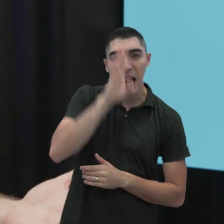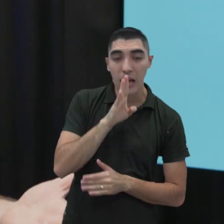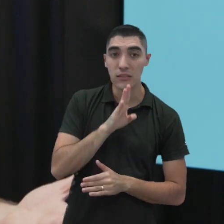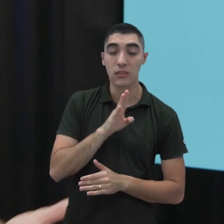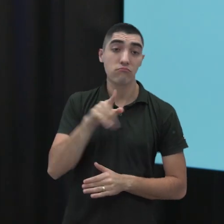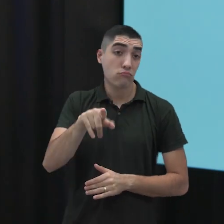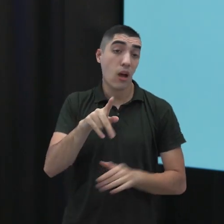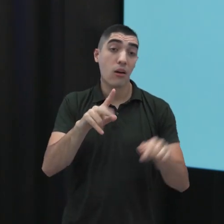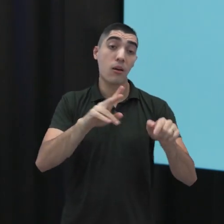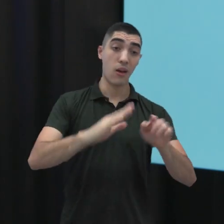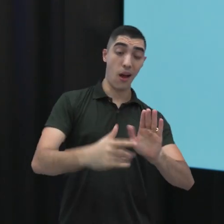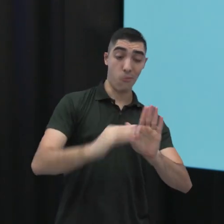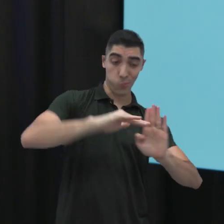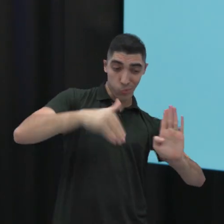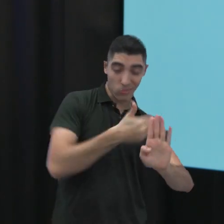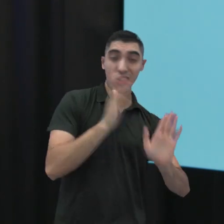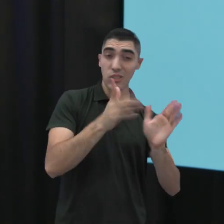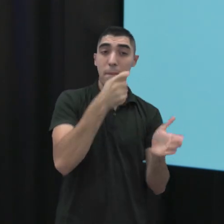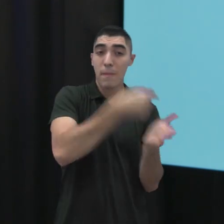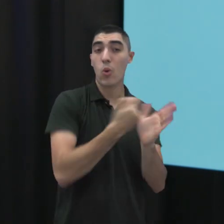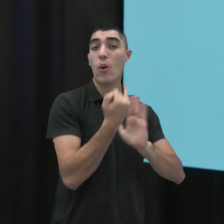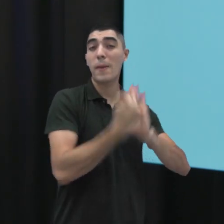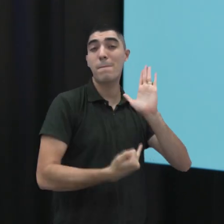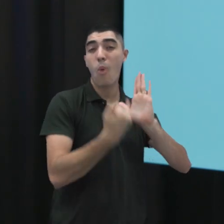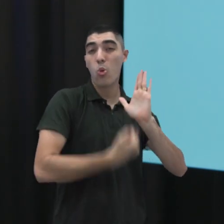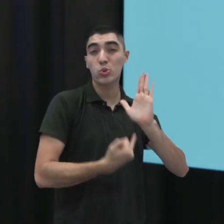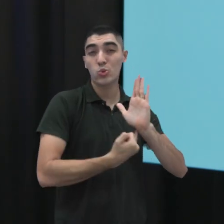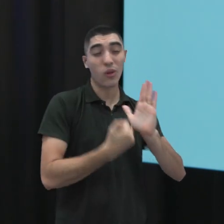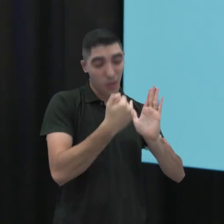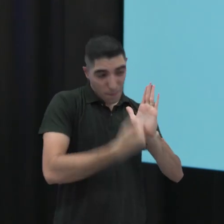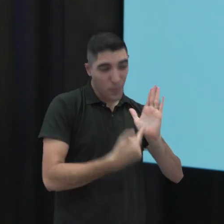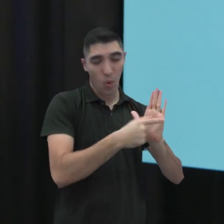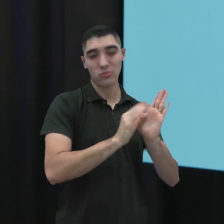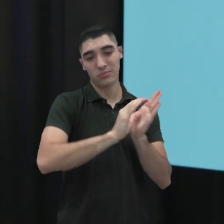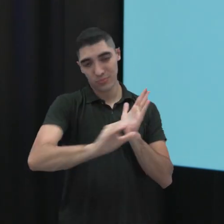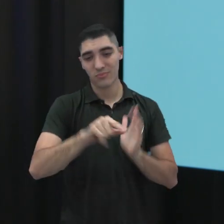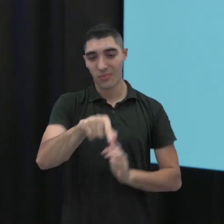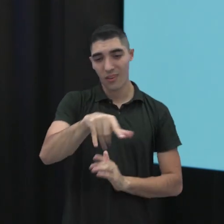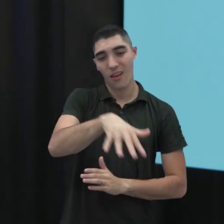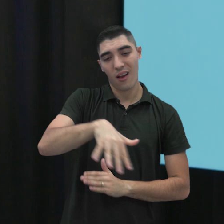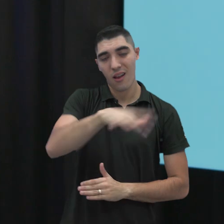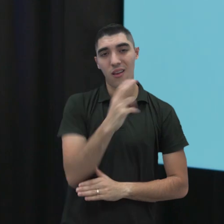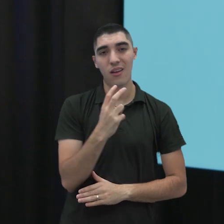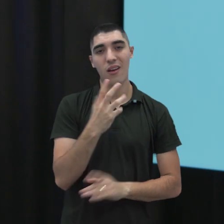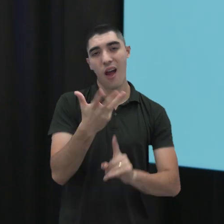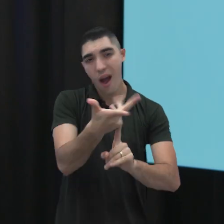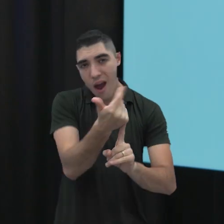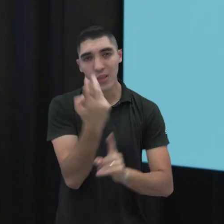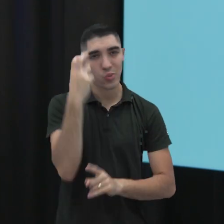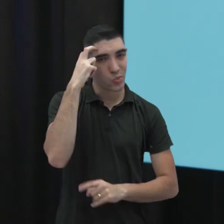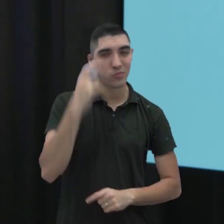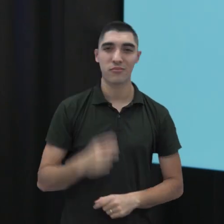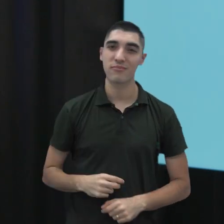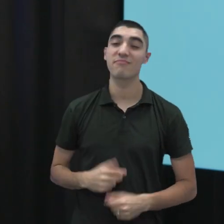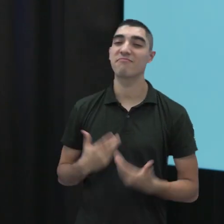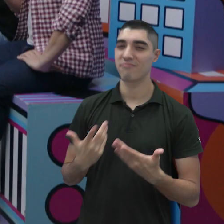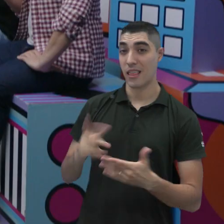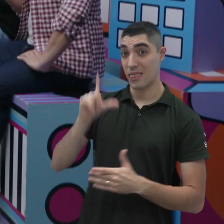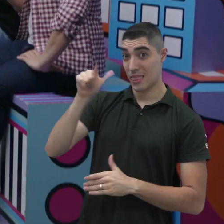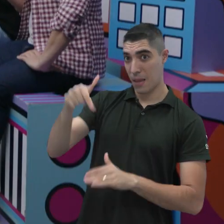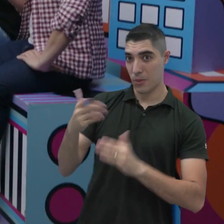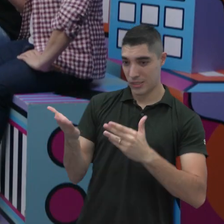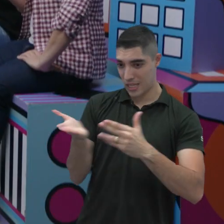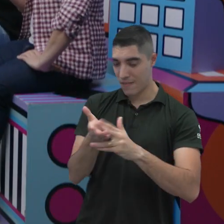recolheu o imposto e ela está sendo direcionada, o imposto está sendo direcionado naquele momento para aquela ação artística, para aquela atividade. Vamos aprofundar